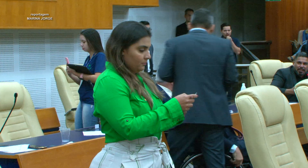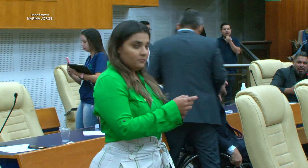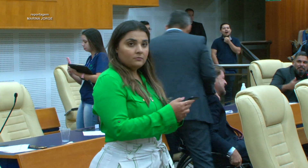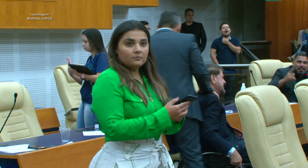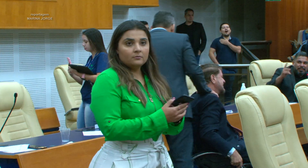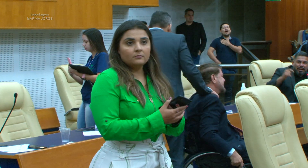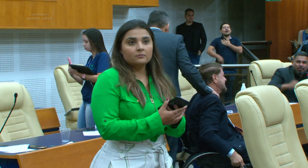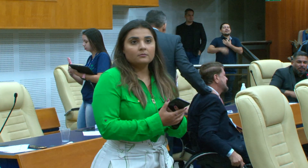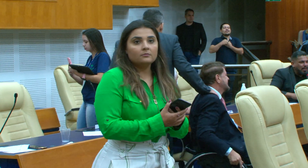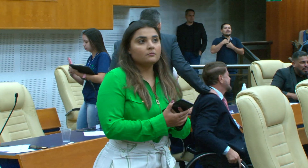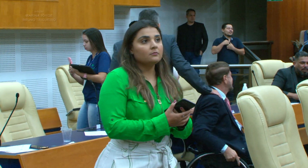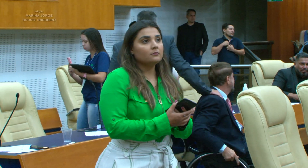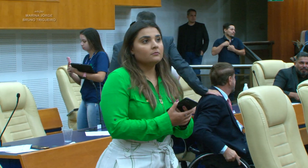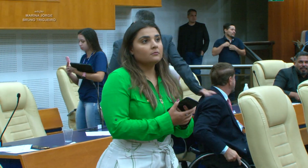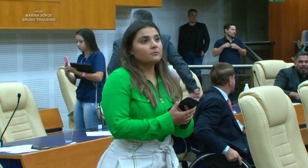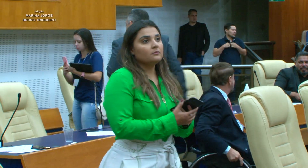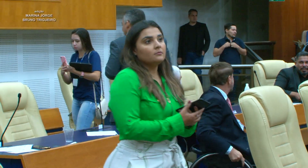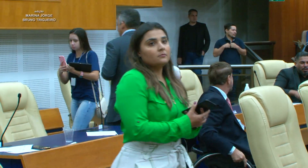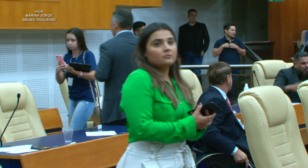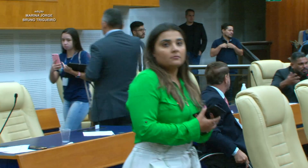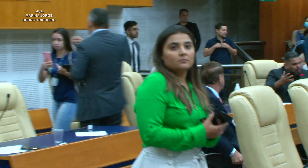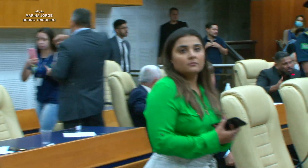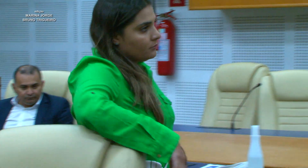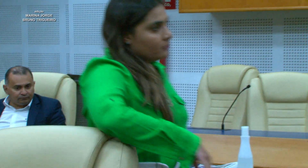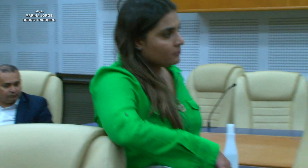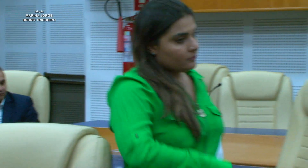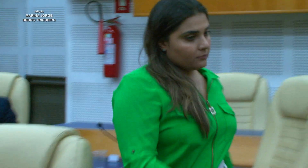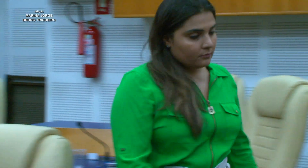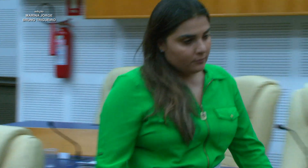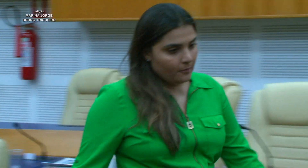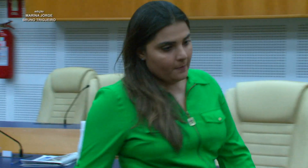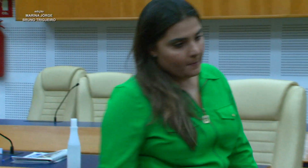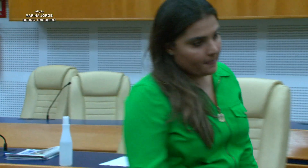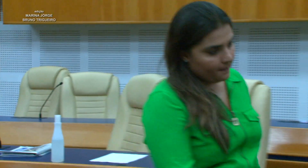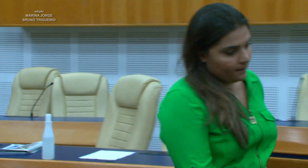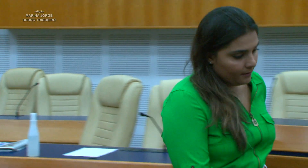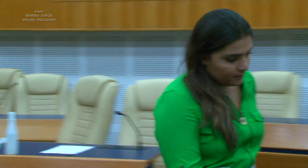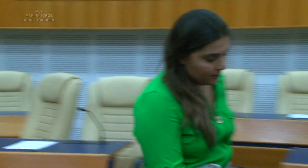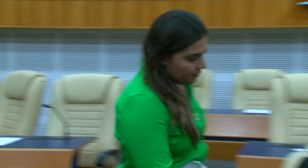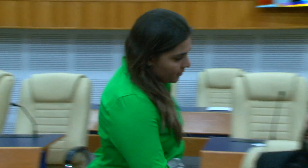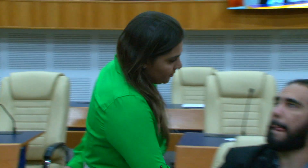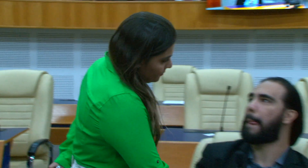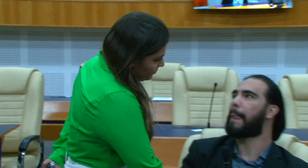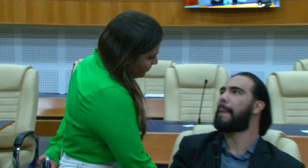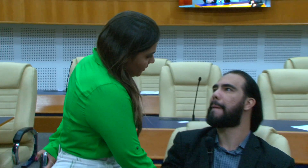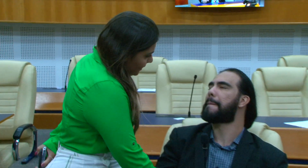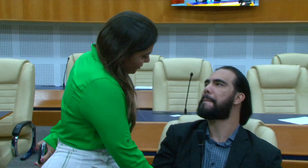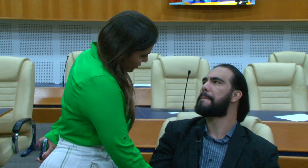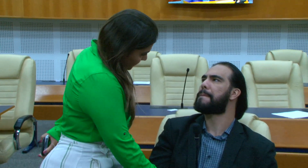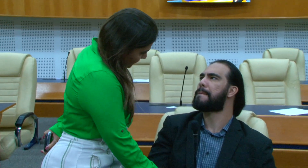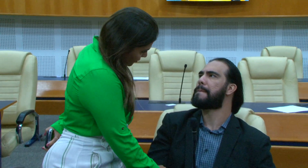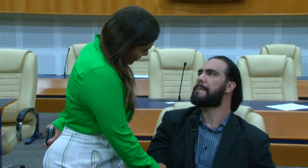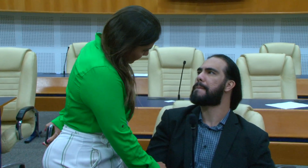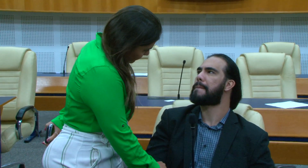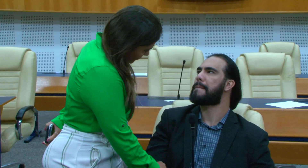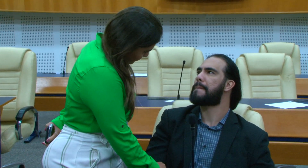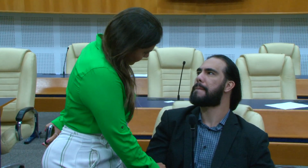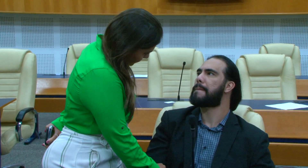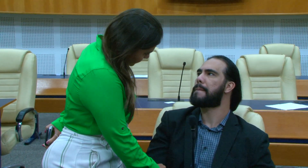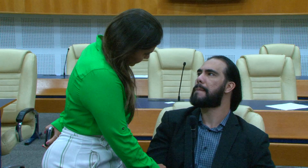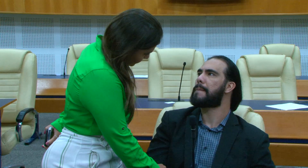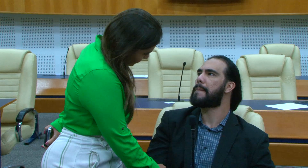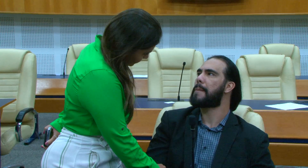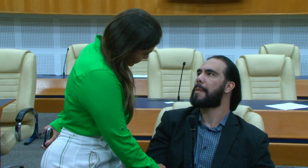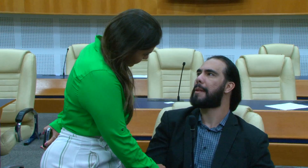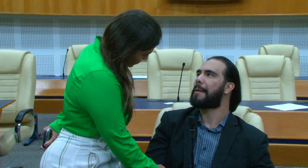berçários e creches públicos e particulares de Goiânia. A parlamentar propõe regras para que as mães possam ordenhar